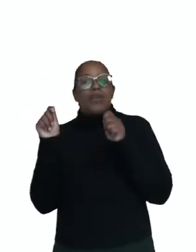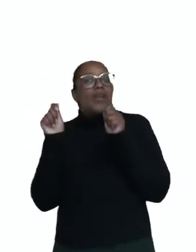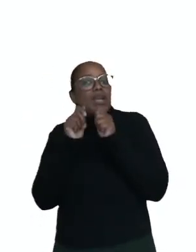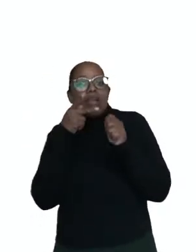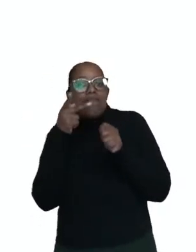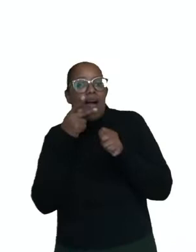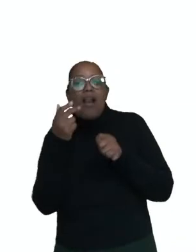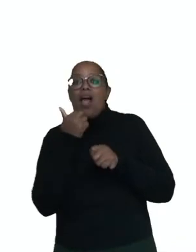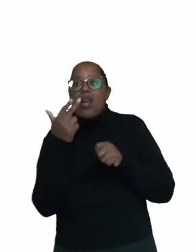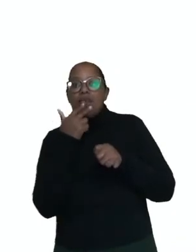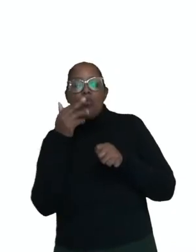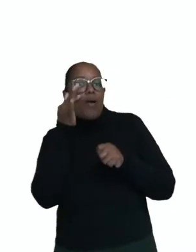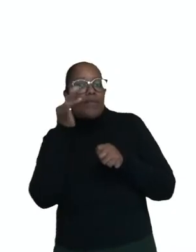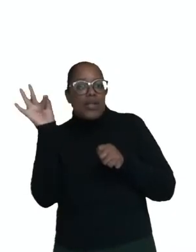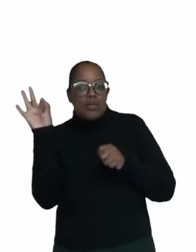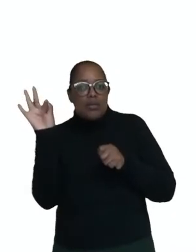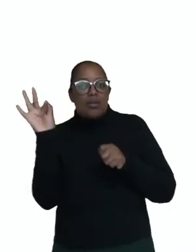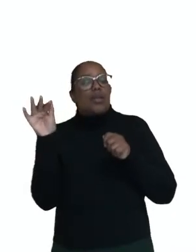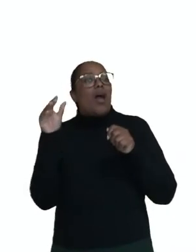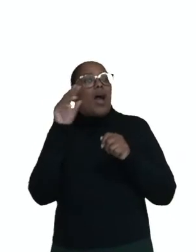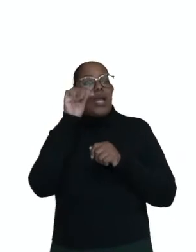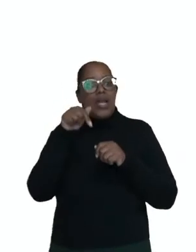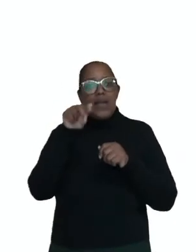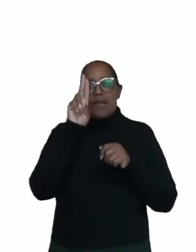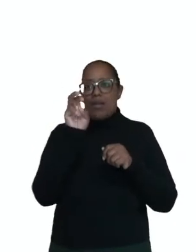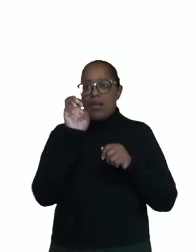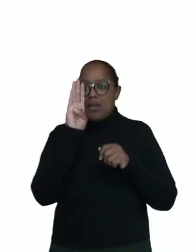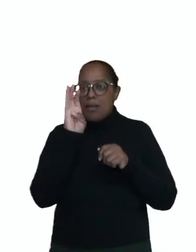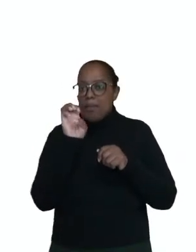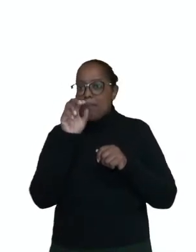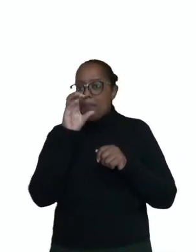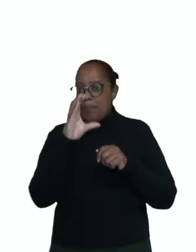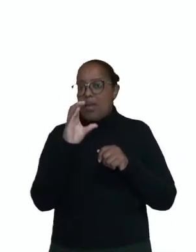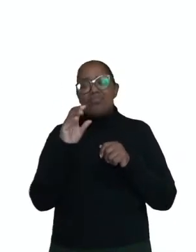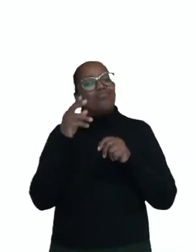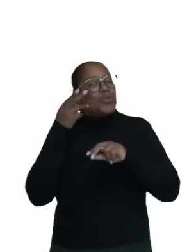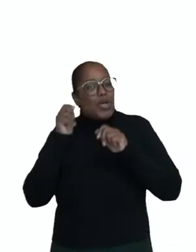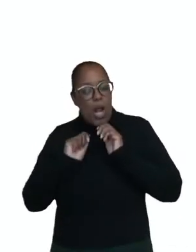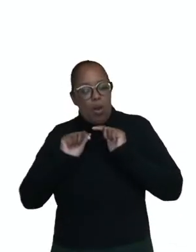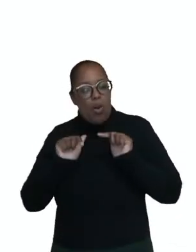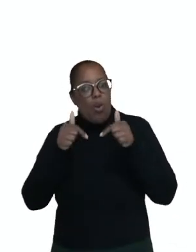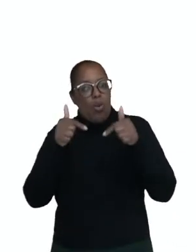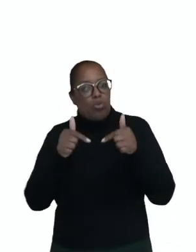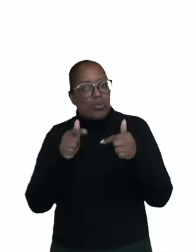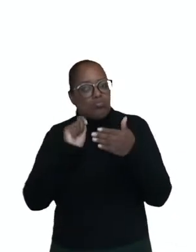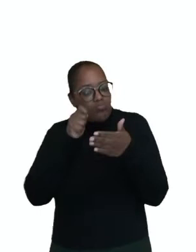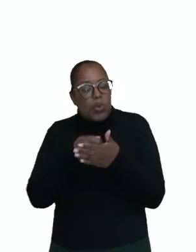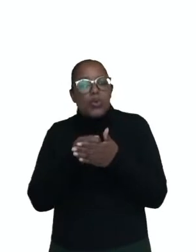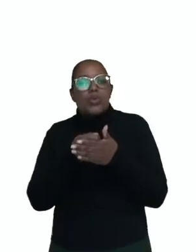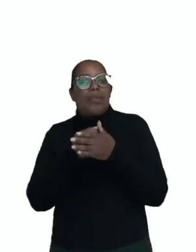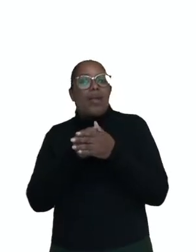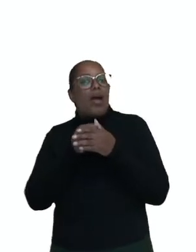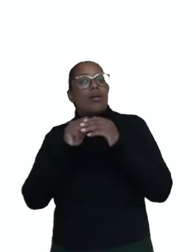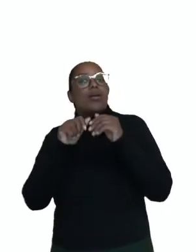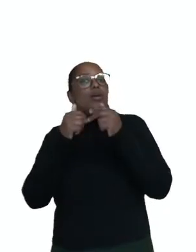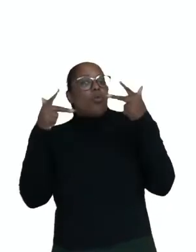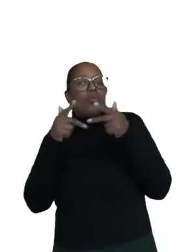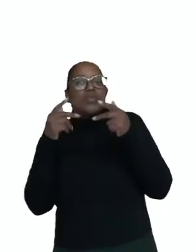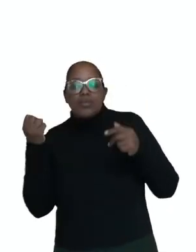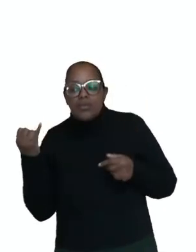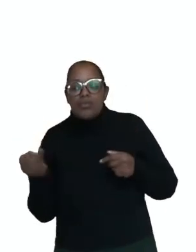não pertencimento, Quebec luta pela sua independência. Além disso, nós também temos no Tibete e na região de